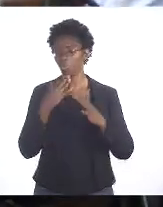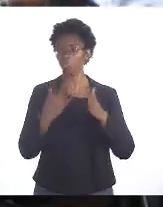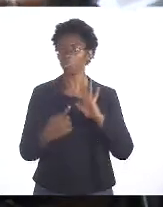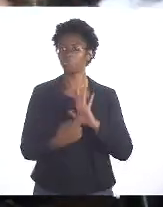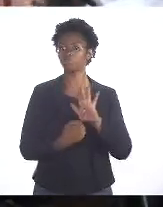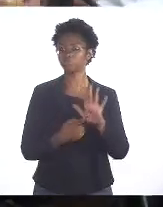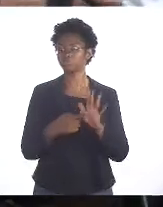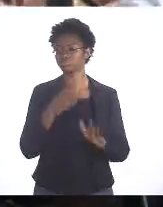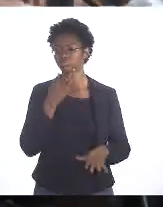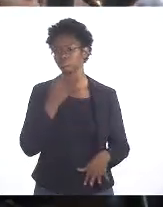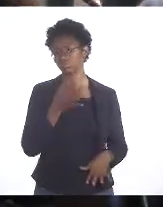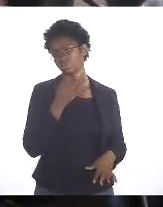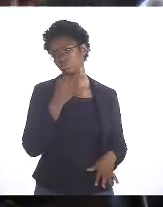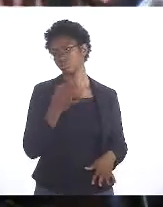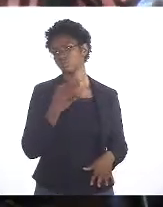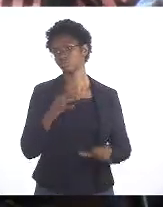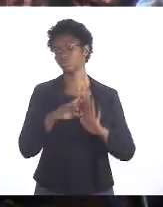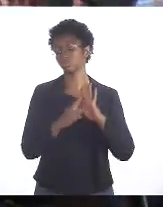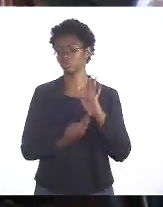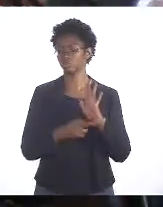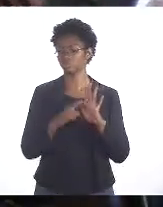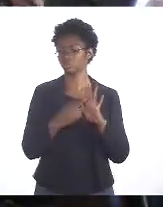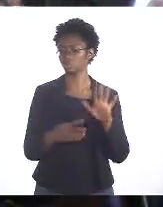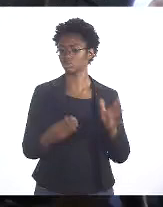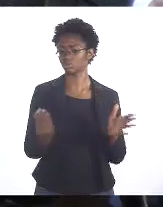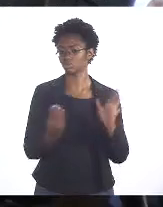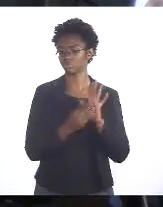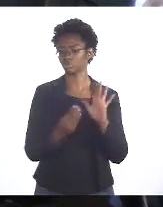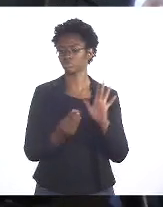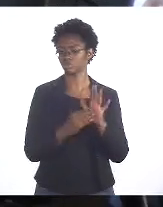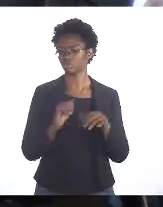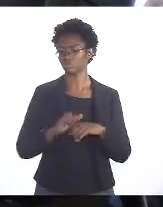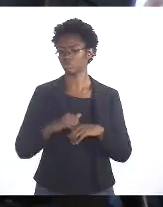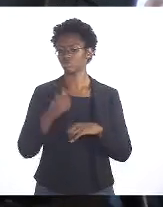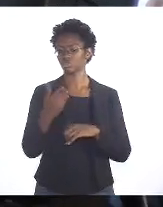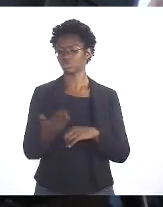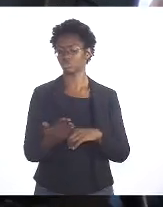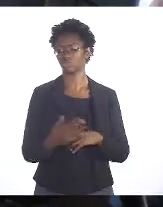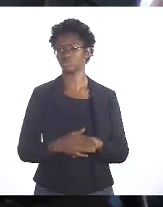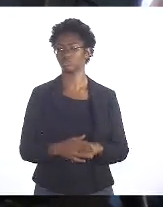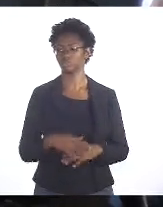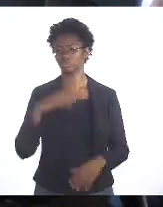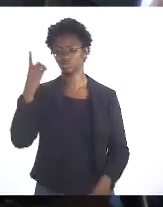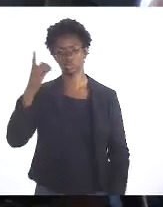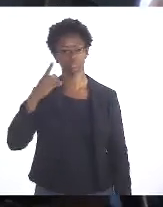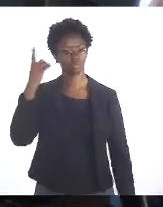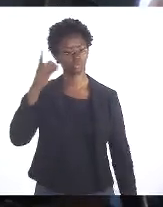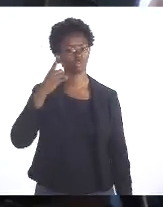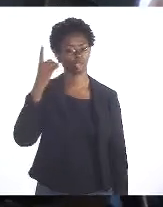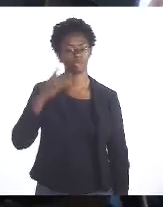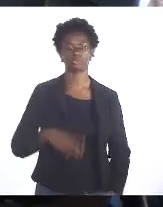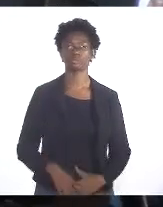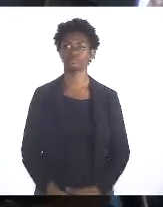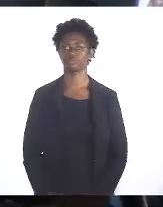e proposições externas, o deputado